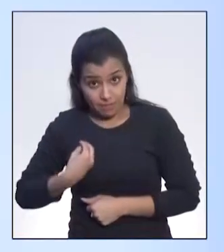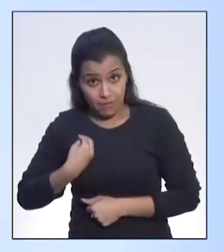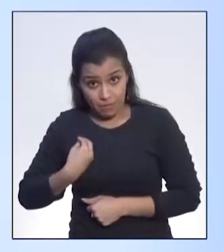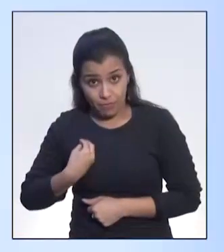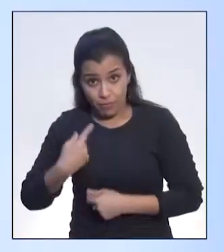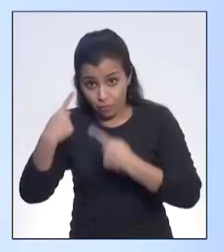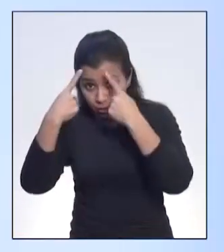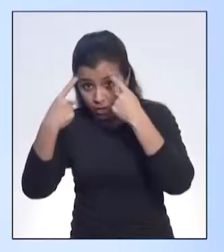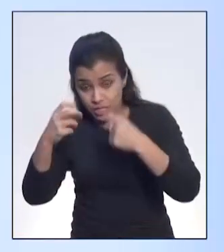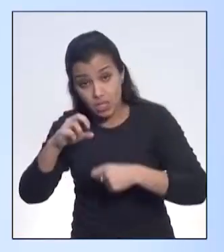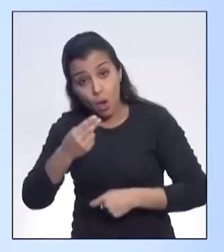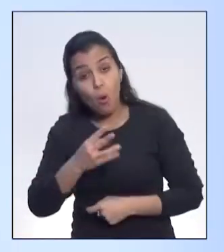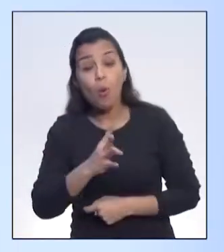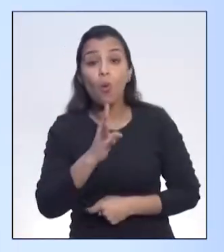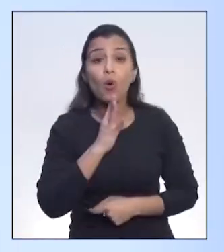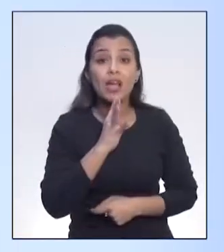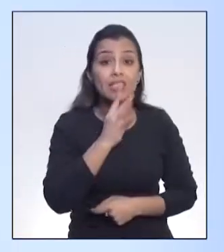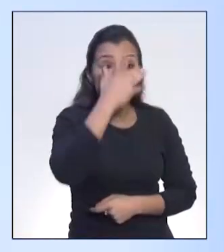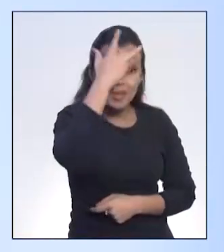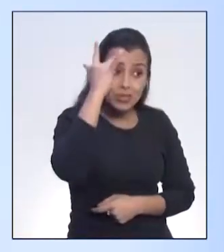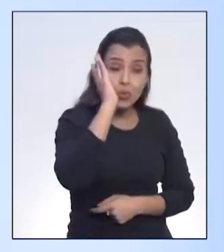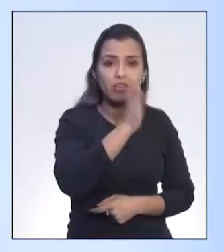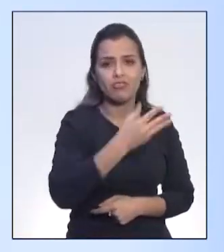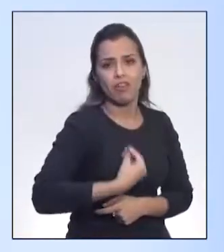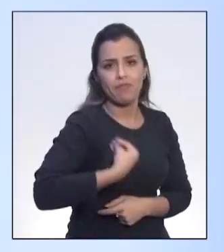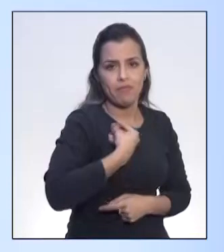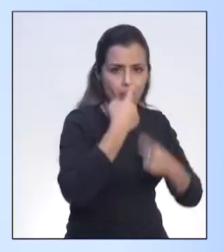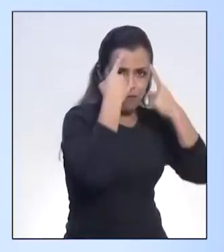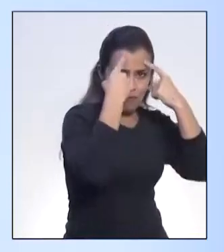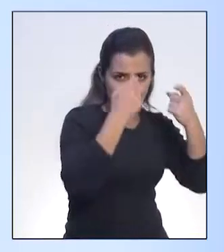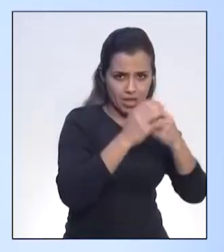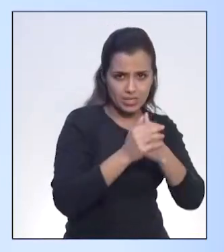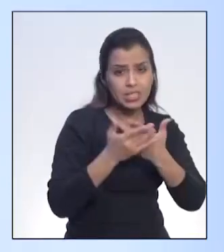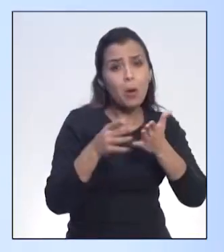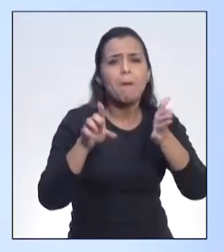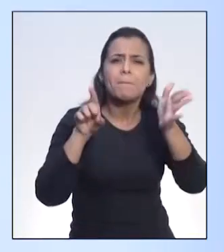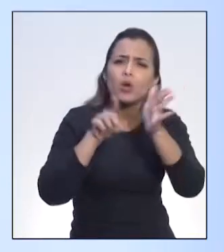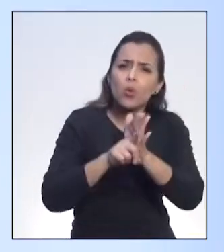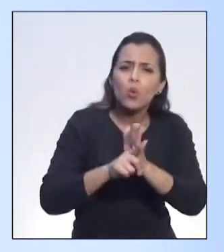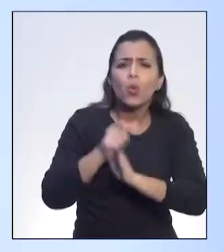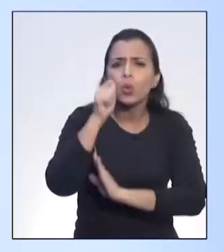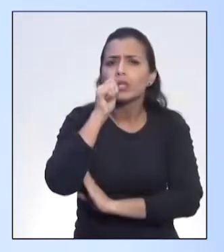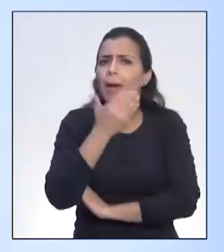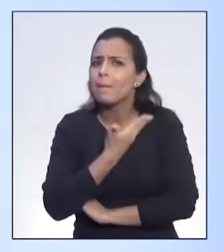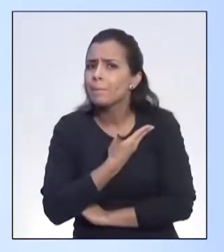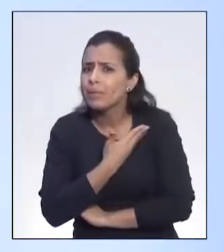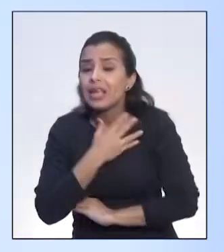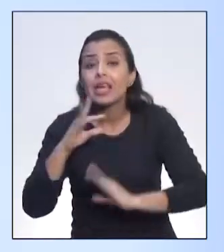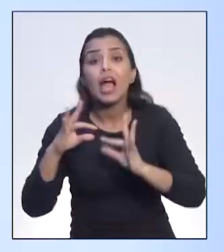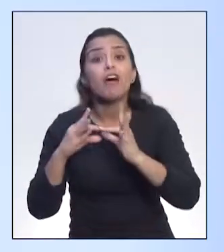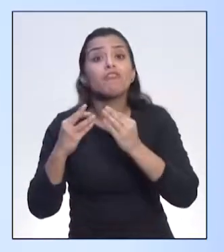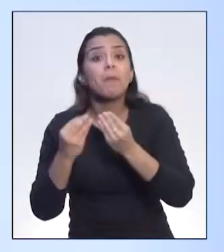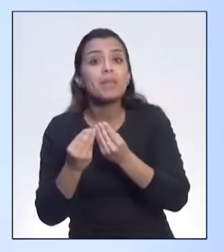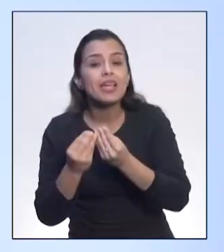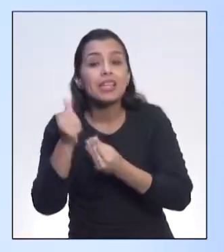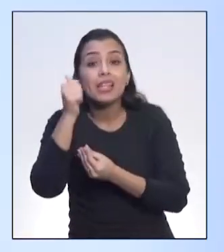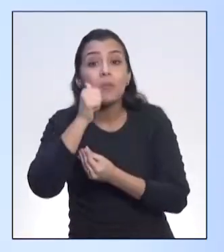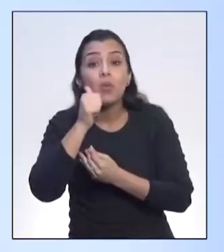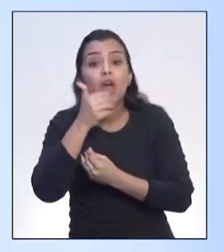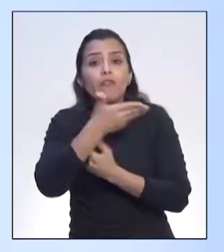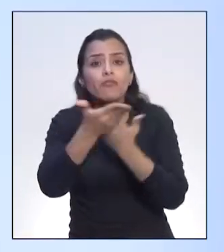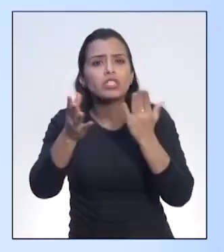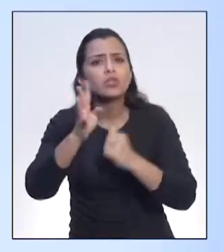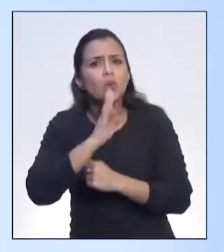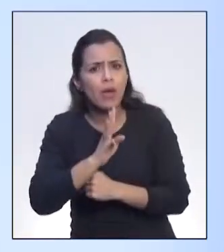psicológica, emocional, patrimonial. Perguntem às suas amigas, perguntem à sua família, às mulheres que você conhece,